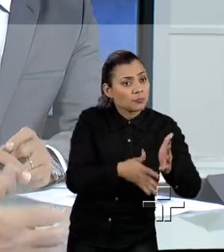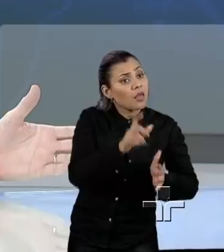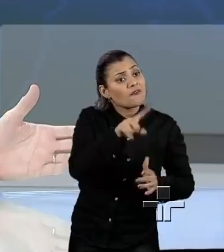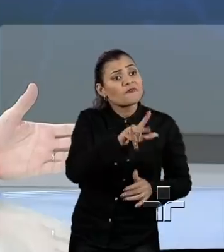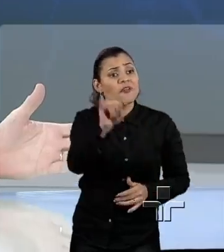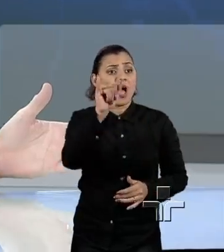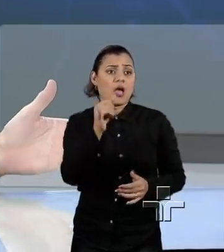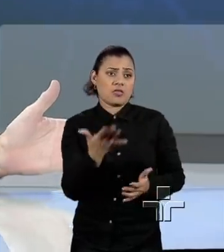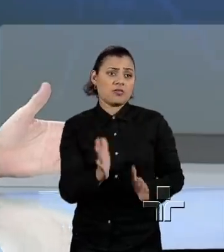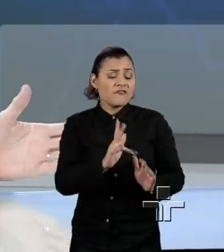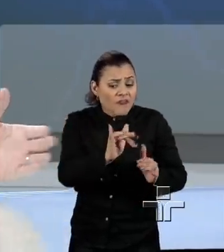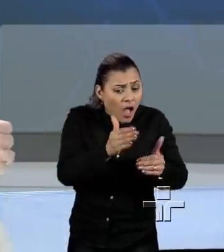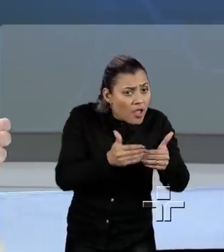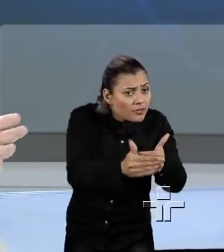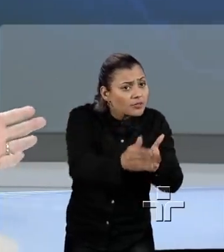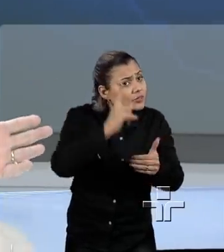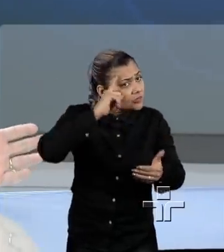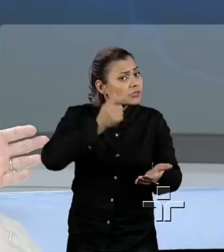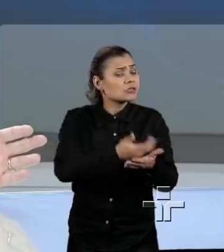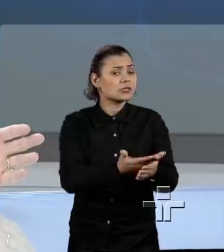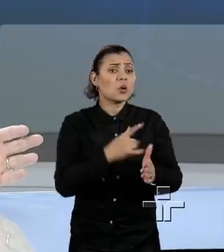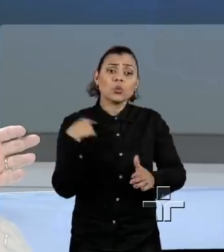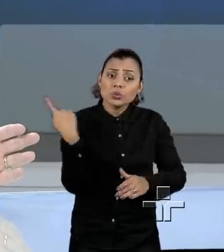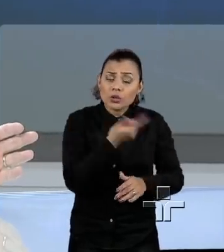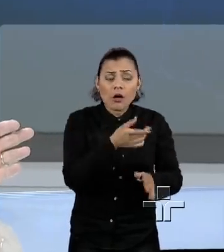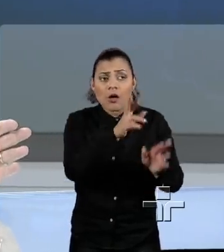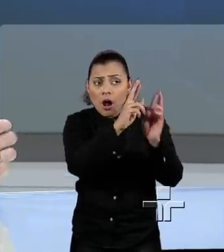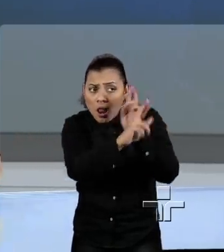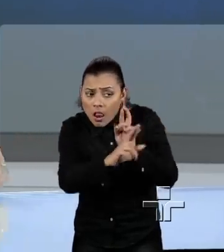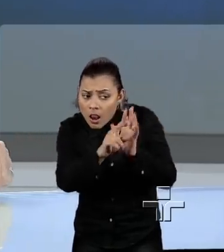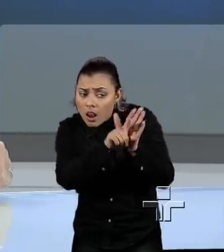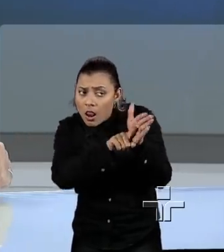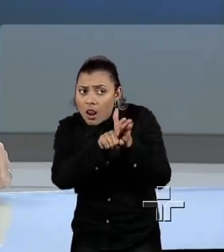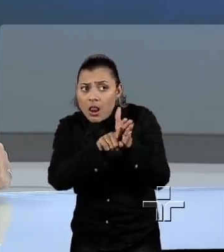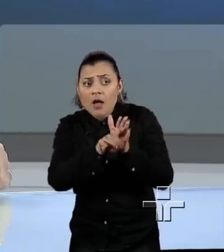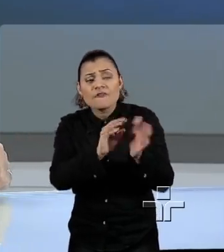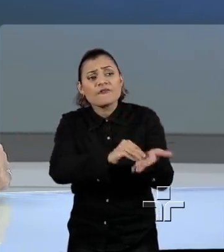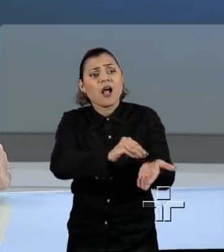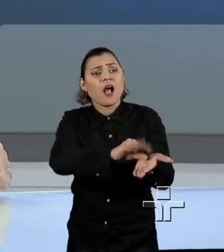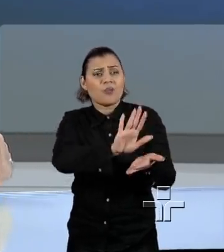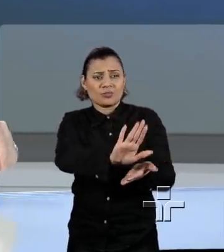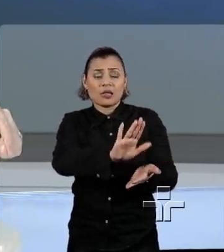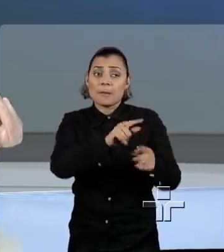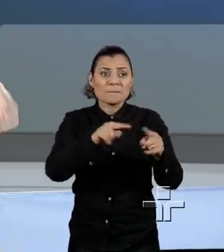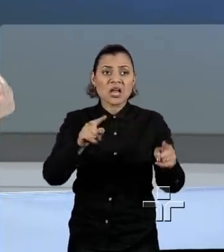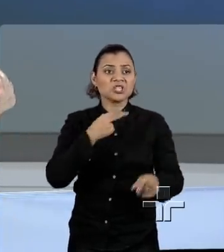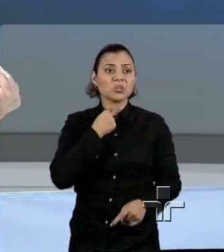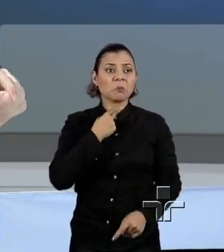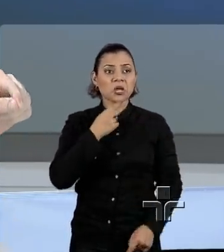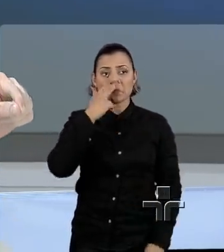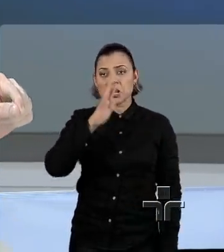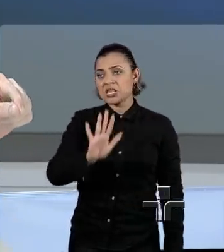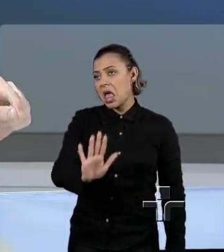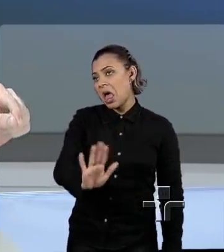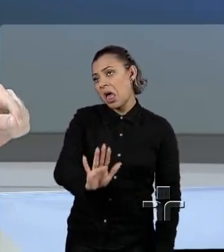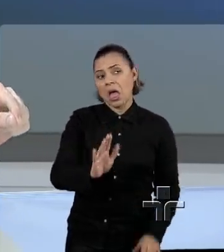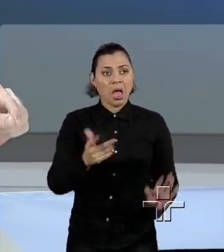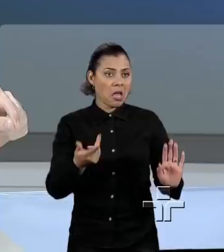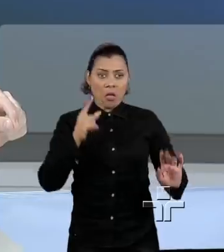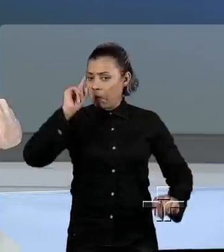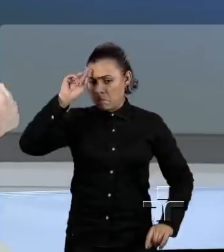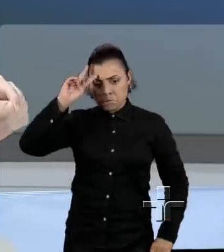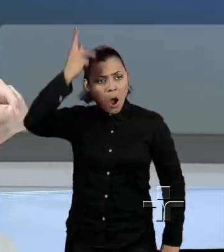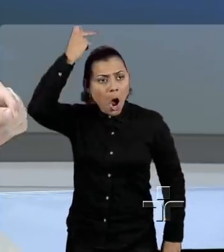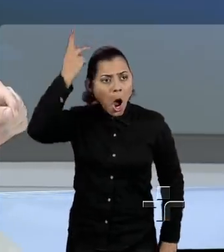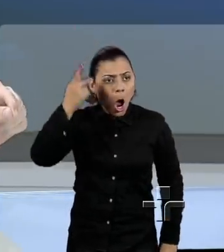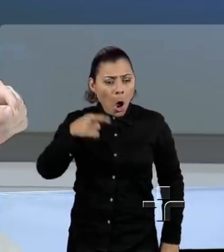vai ser colocada. Todos aqui estão querendo analisar. O que não se pode é transformar isso, William, na tentativa que se tem hoje, de que é